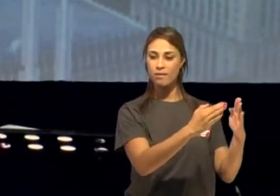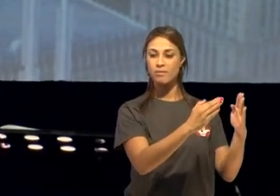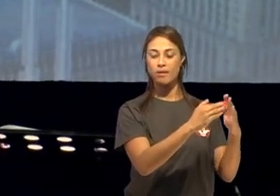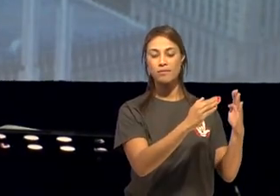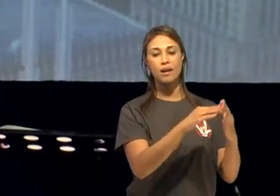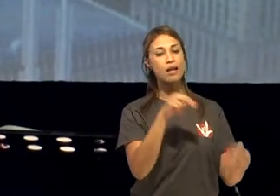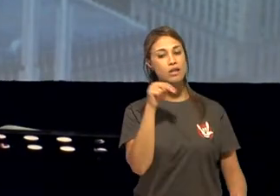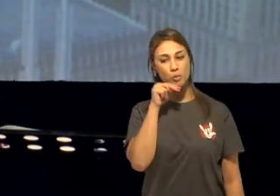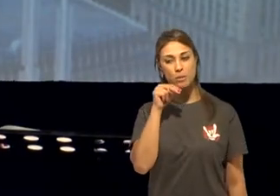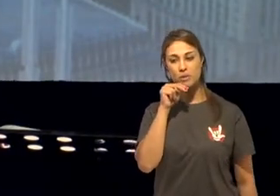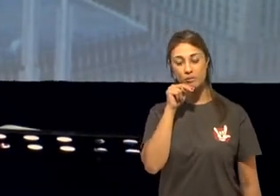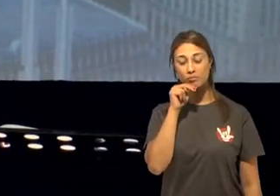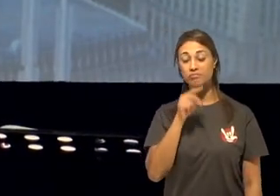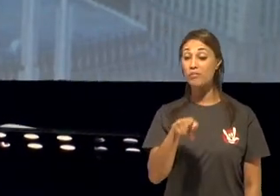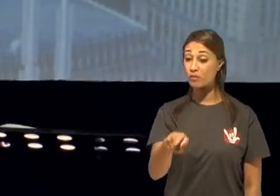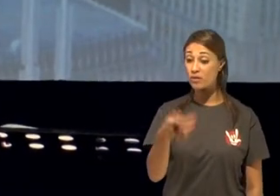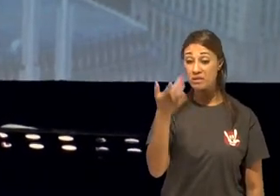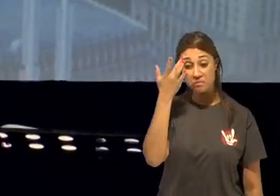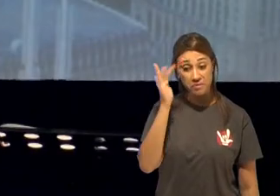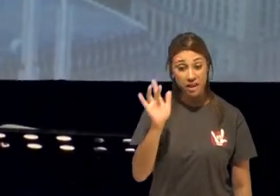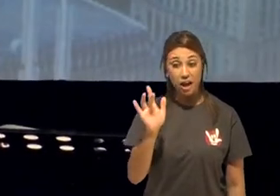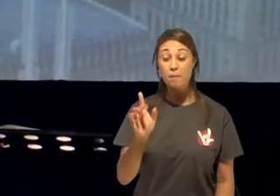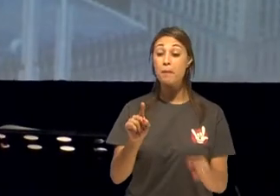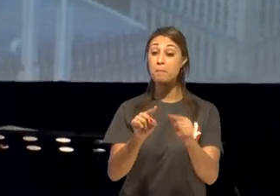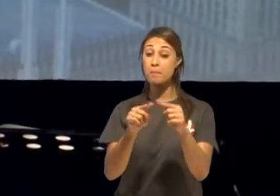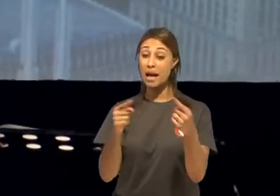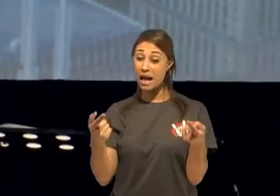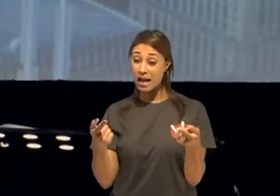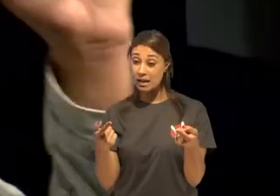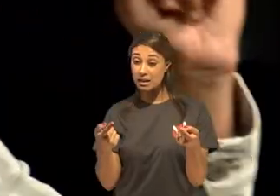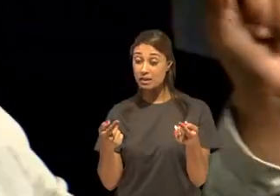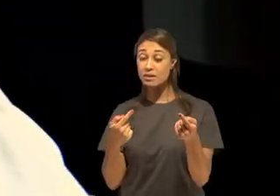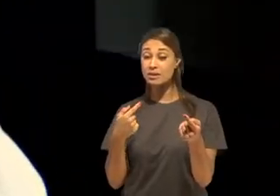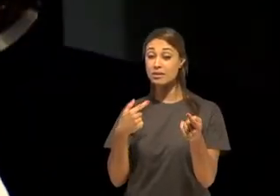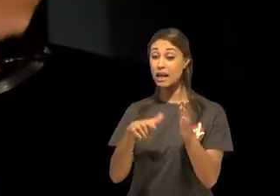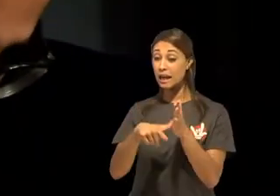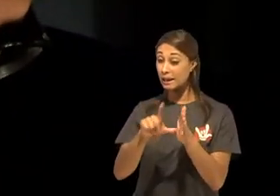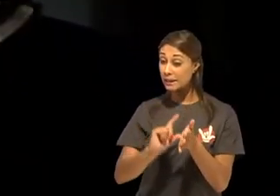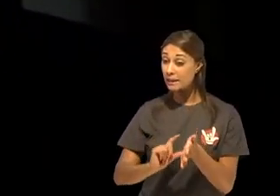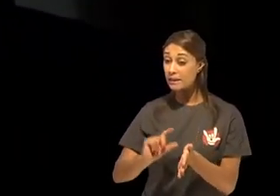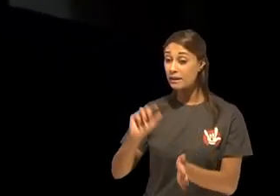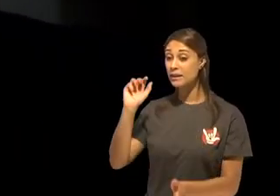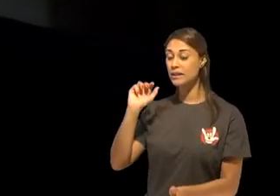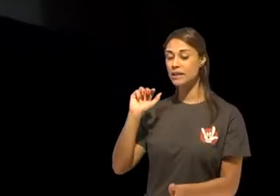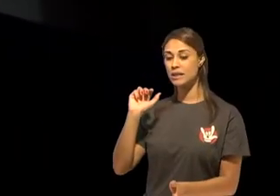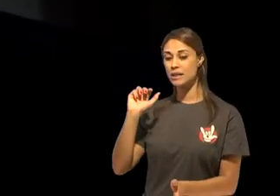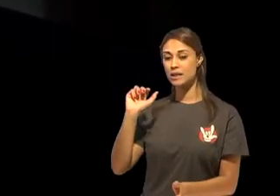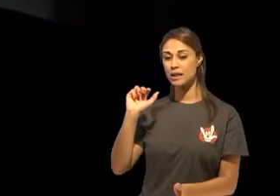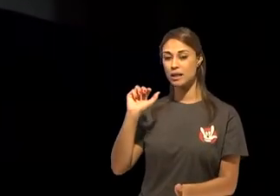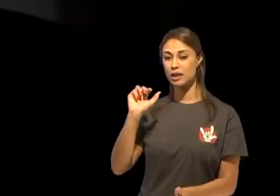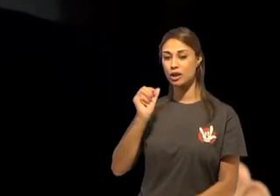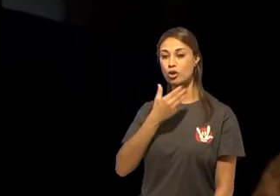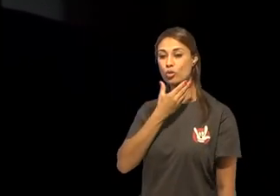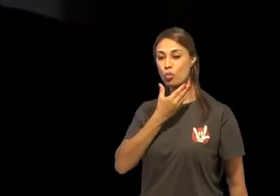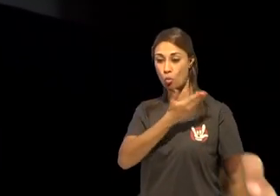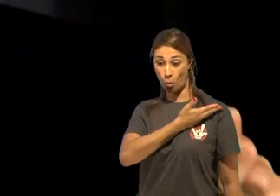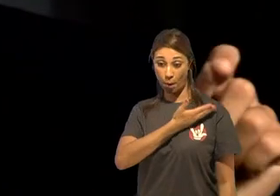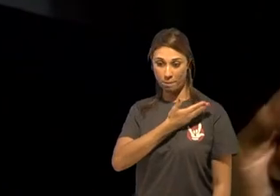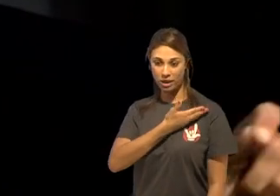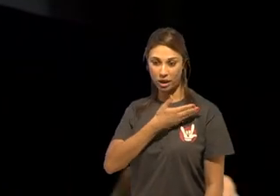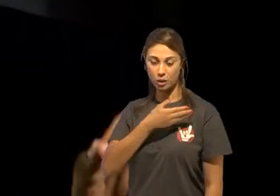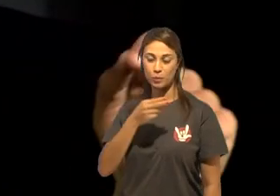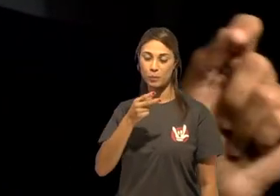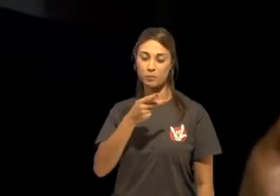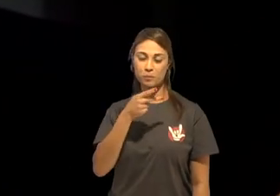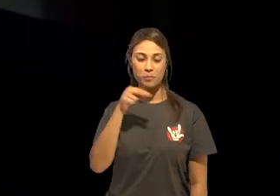Vocês não sabem, mas antes do Moisés casar com a Soninha, tinha uma mulher que o